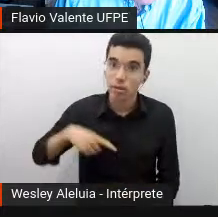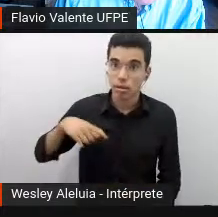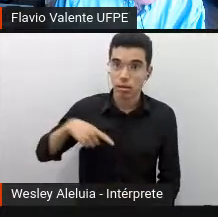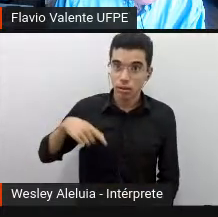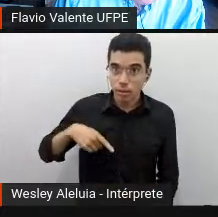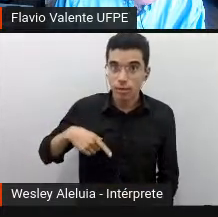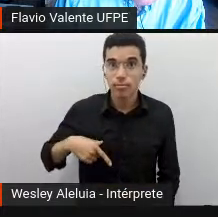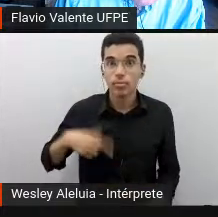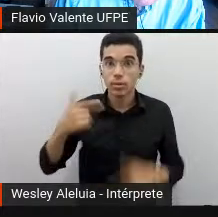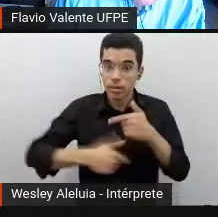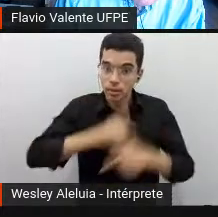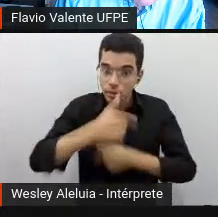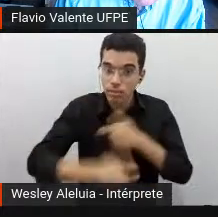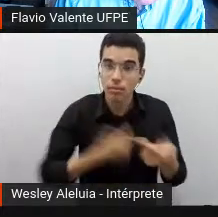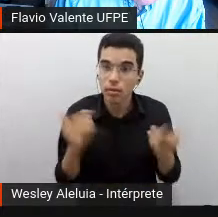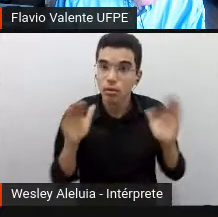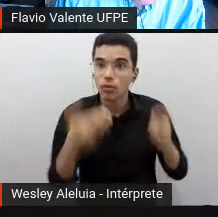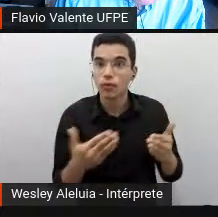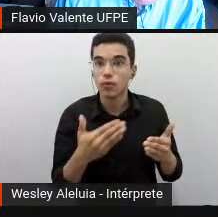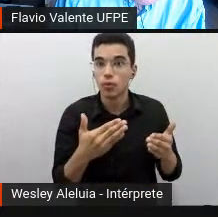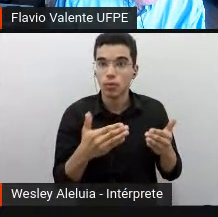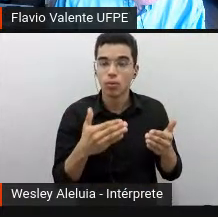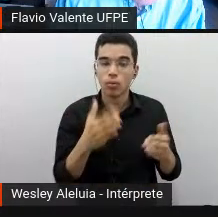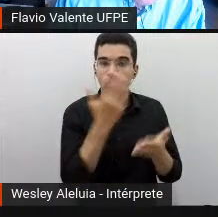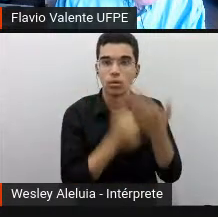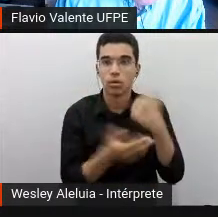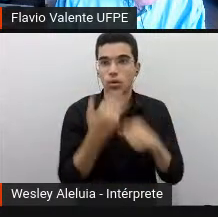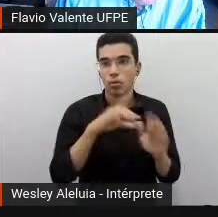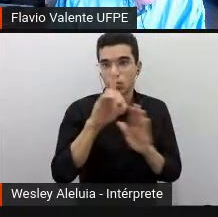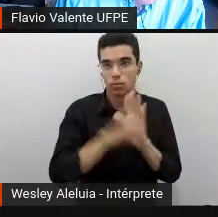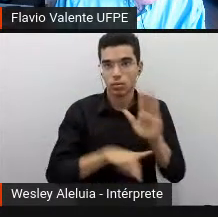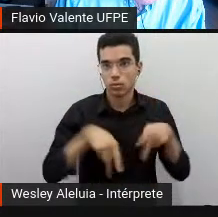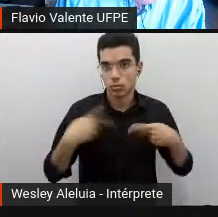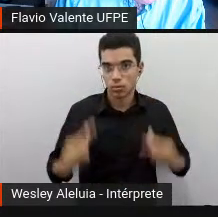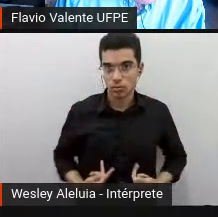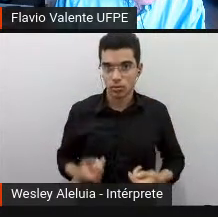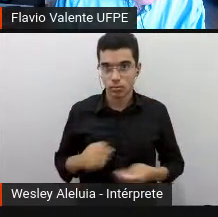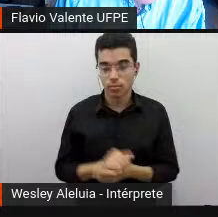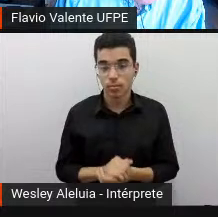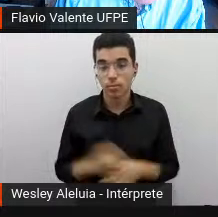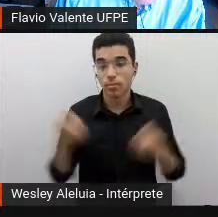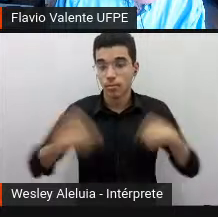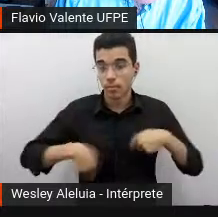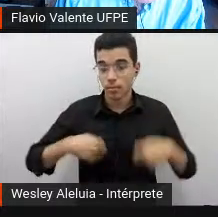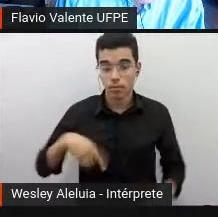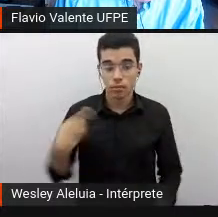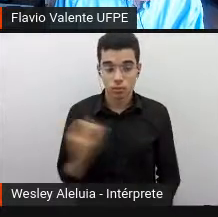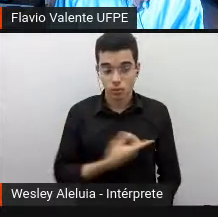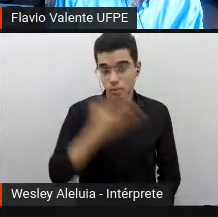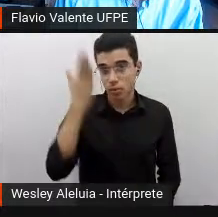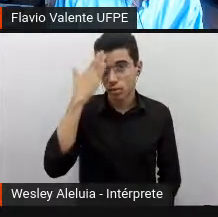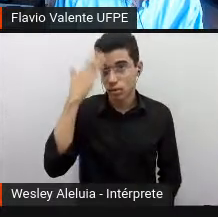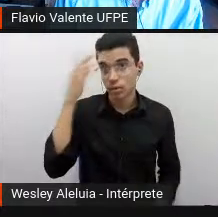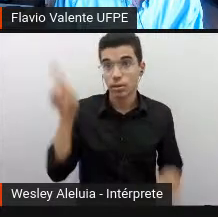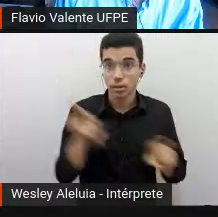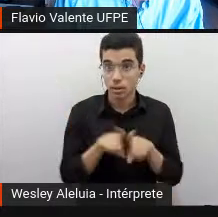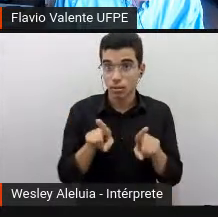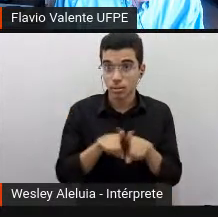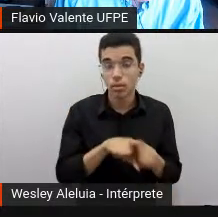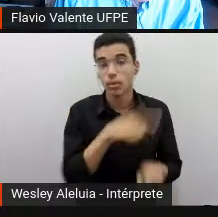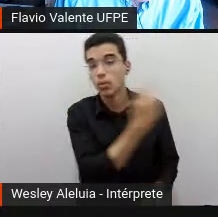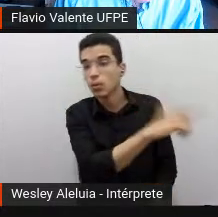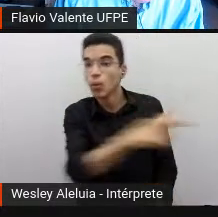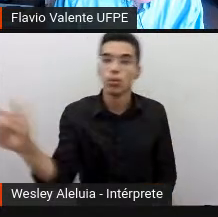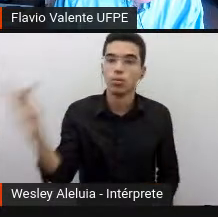as suas obrigações. E ela tem que saber também, nós temos também que saber a responsabilidade dos demais atores para a realização